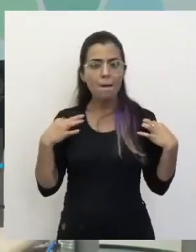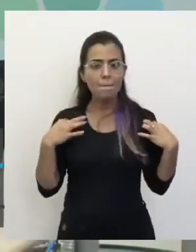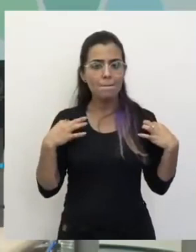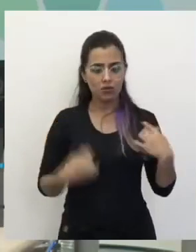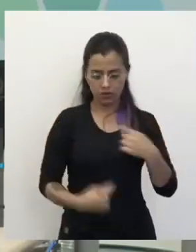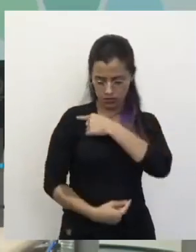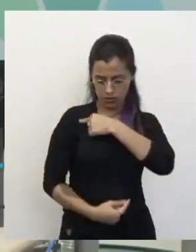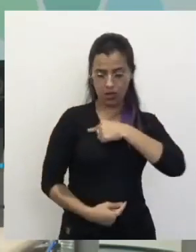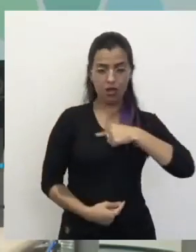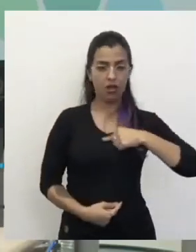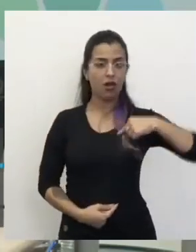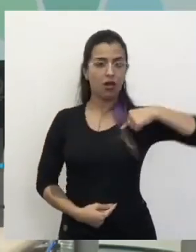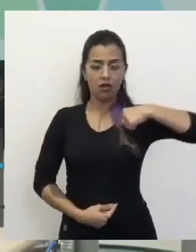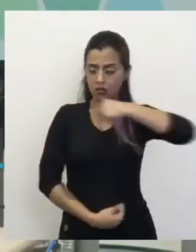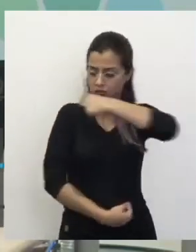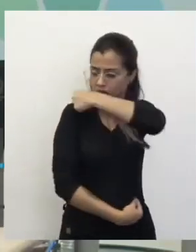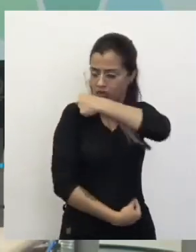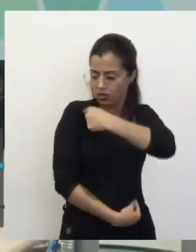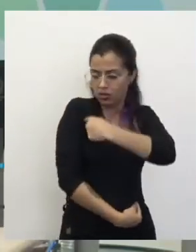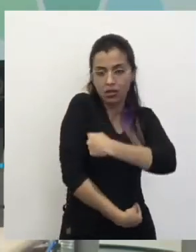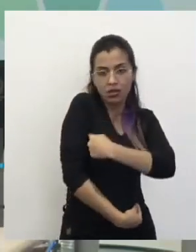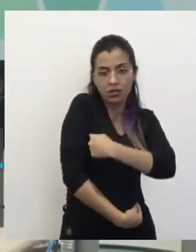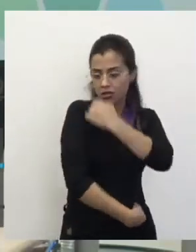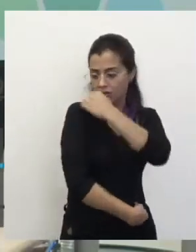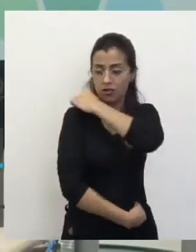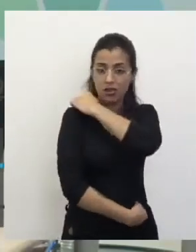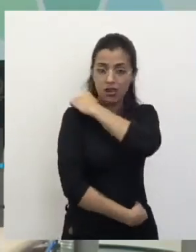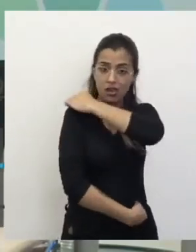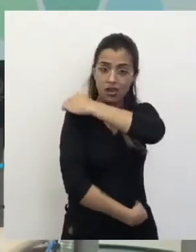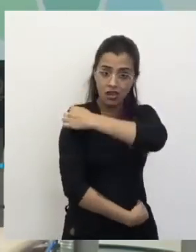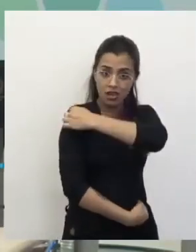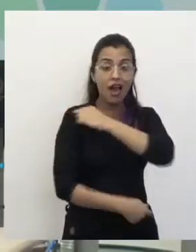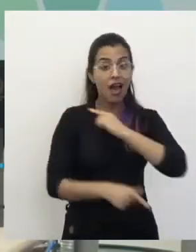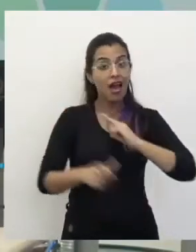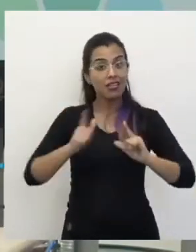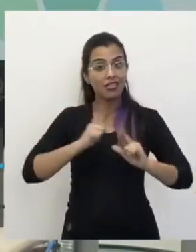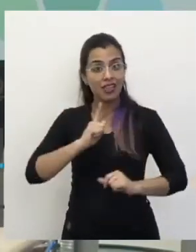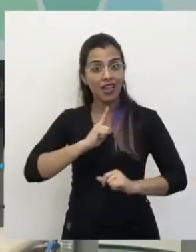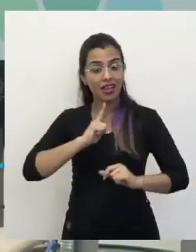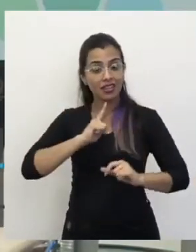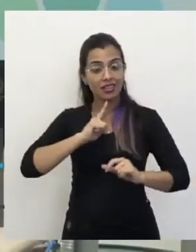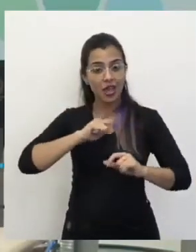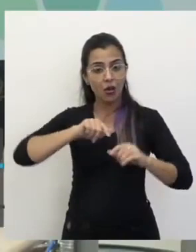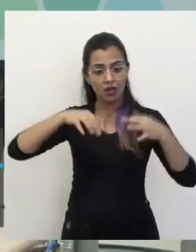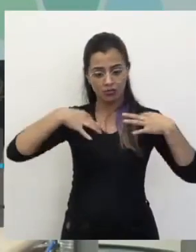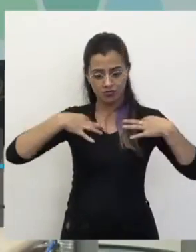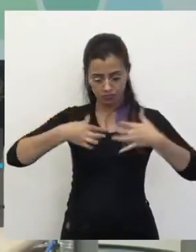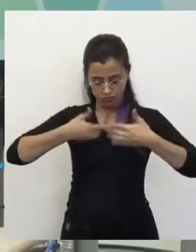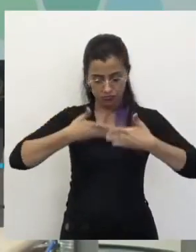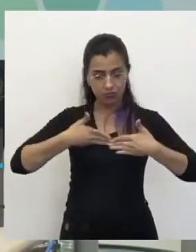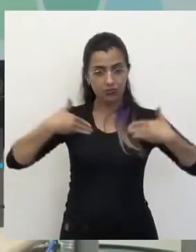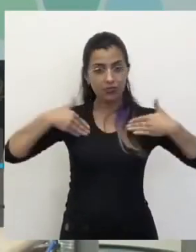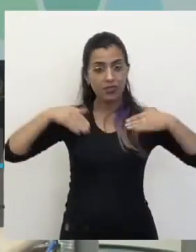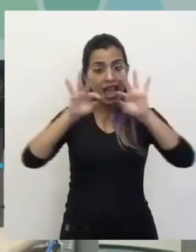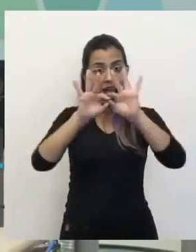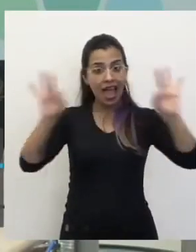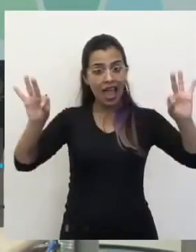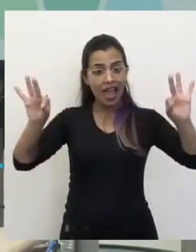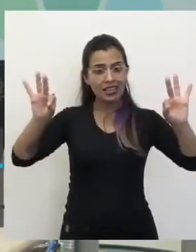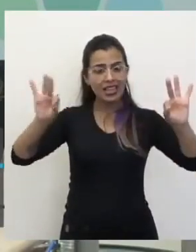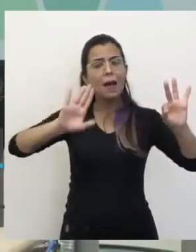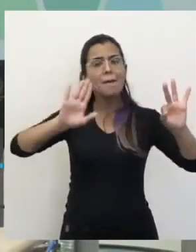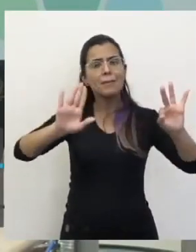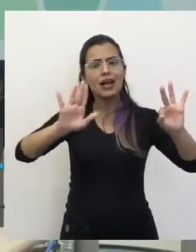da costura, né, tem-se a linha faz um cruzamento diferente. Quando ela tá reta é de um jeito, mas quando ela